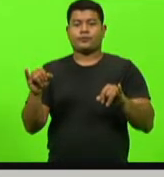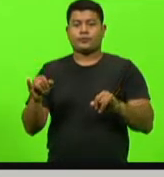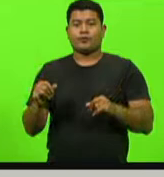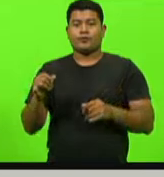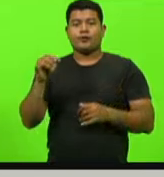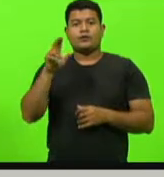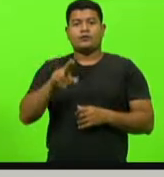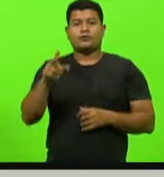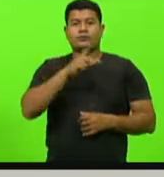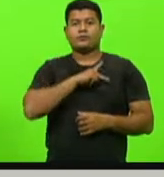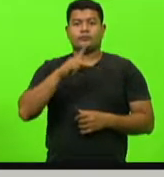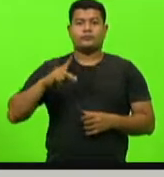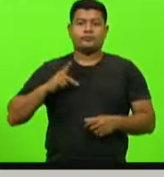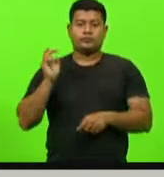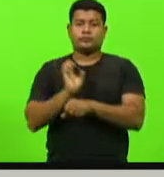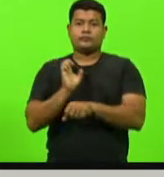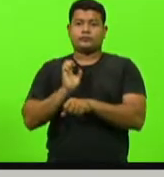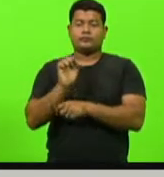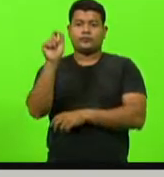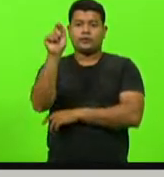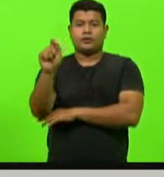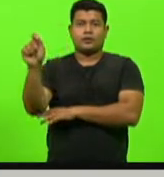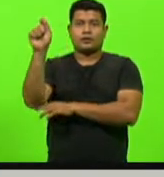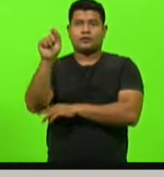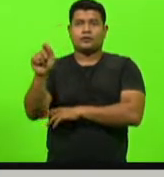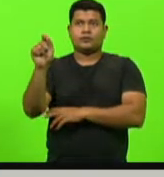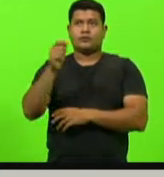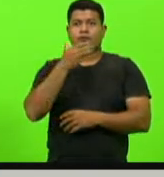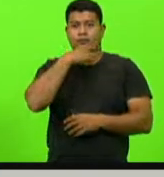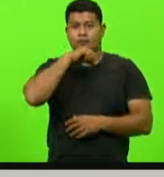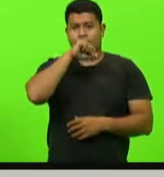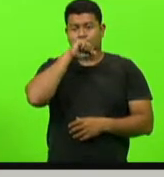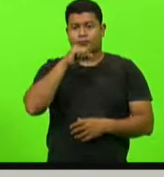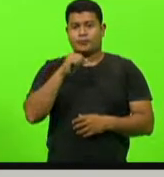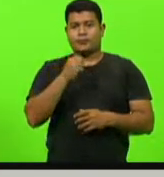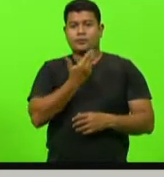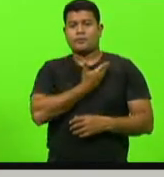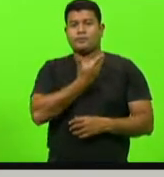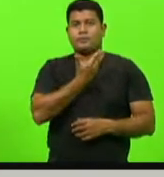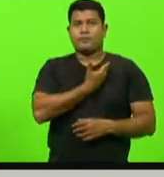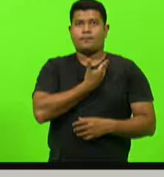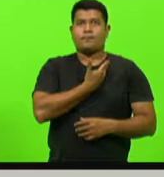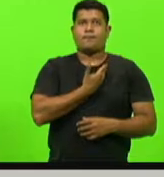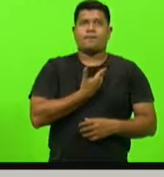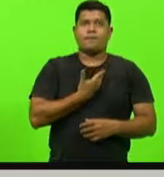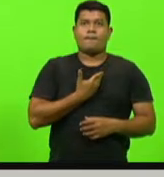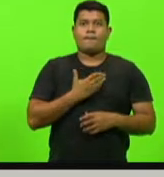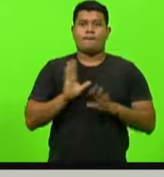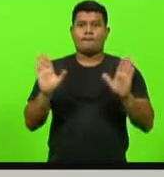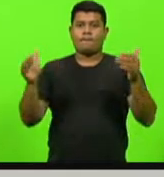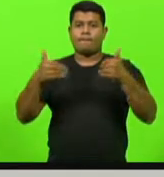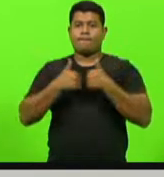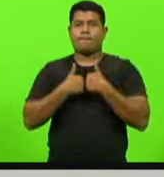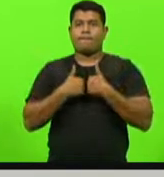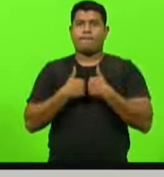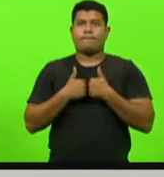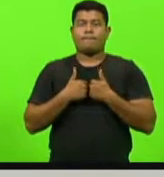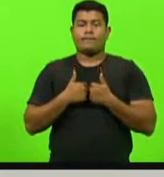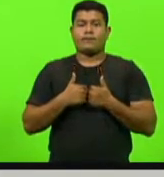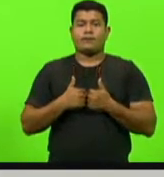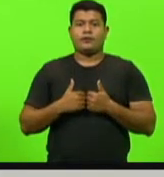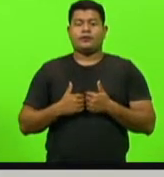pública estadual a Associação dos Pais e Amigos dos Autistas de Capinzal.